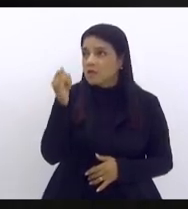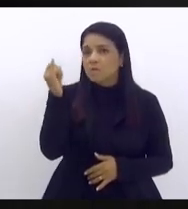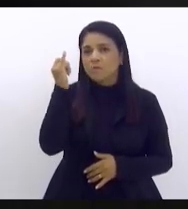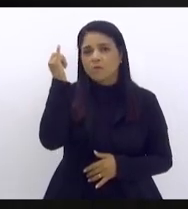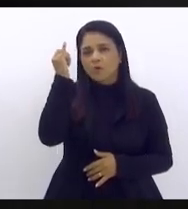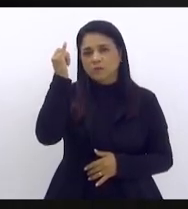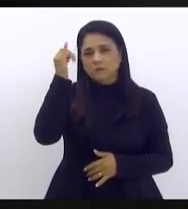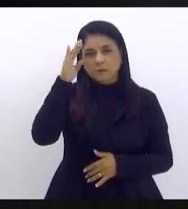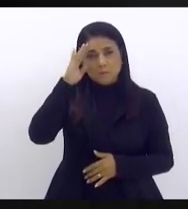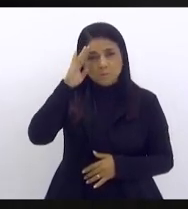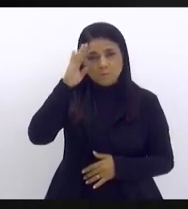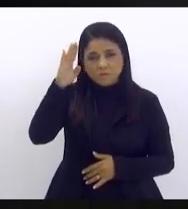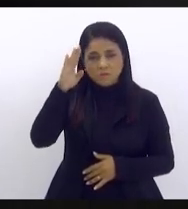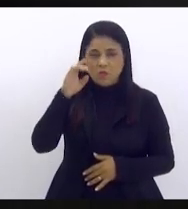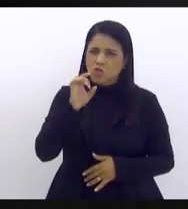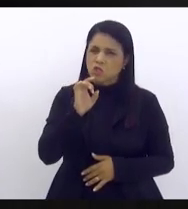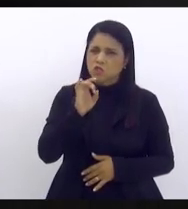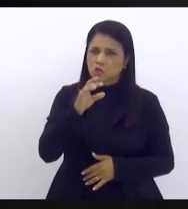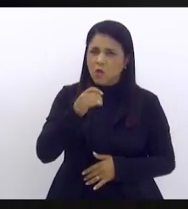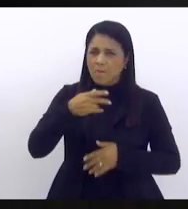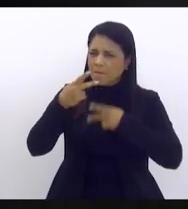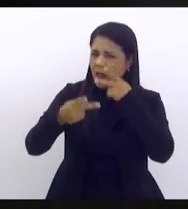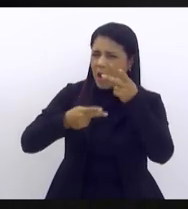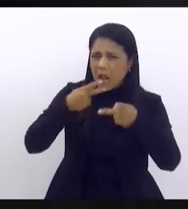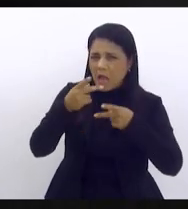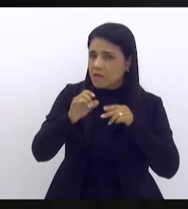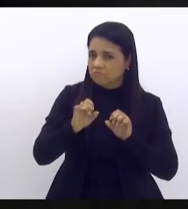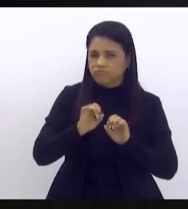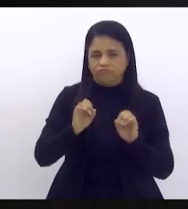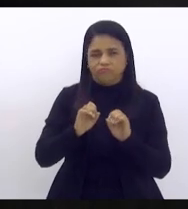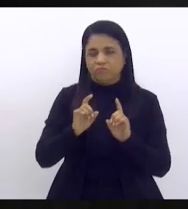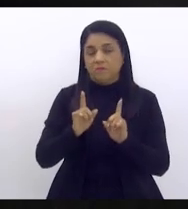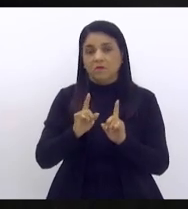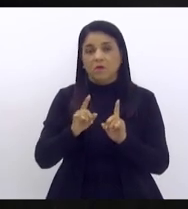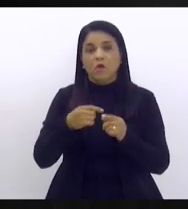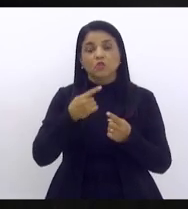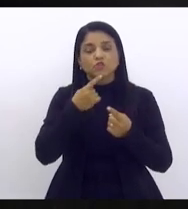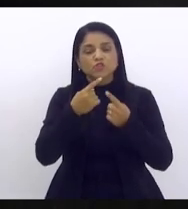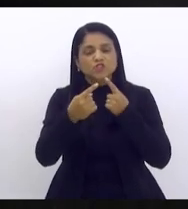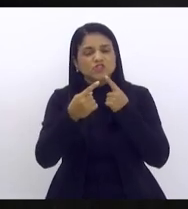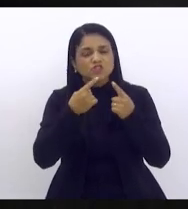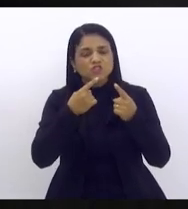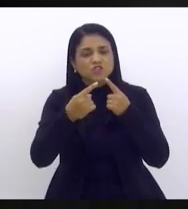fundamental, não só da boca para fora, mas da importância do diálogo.